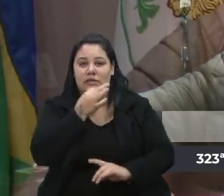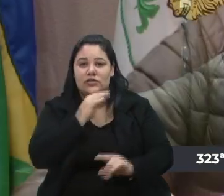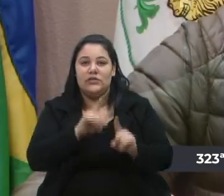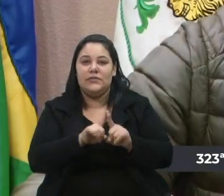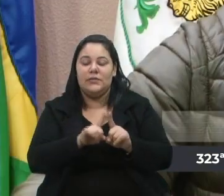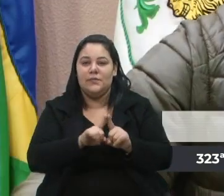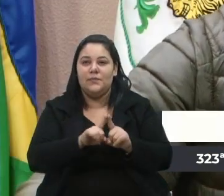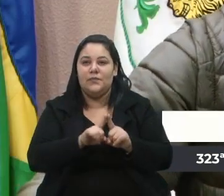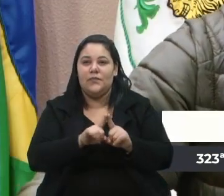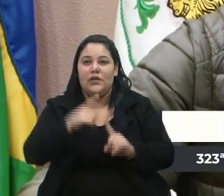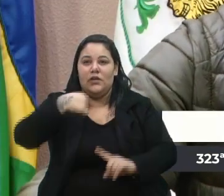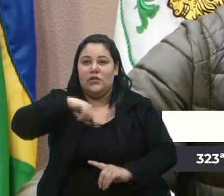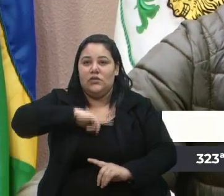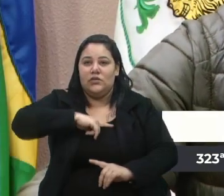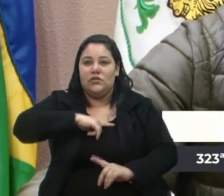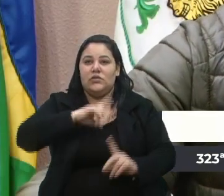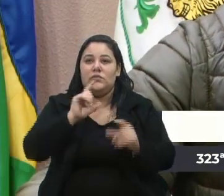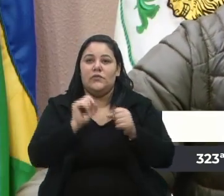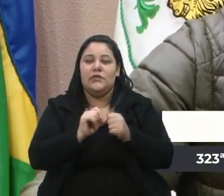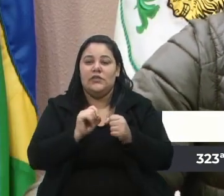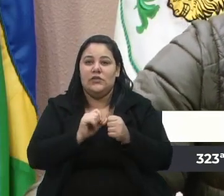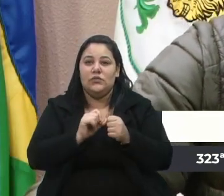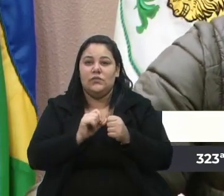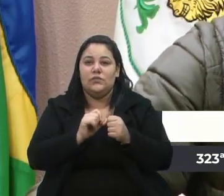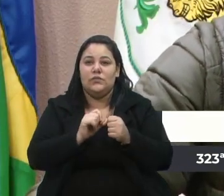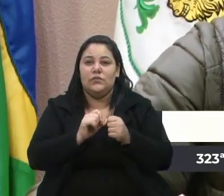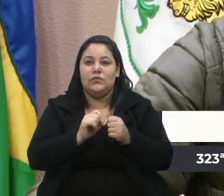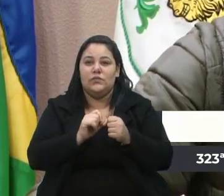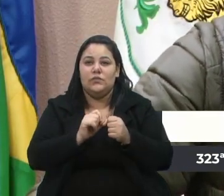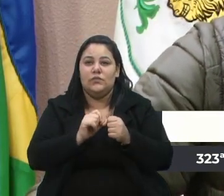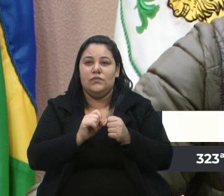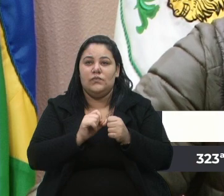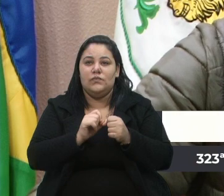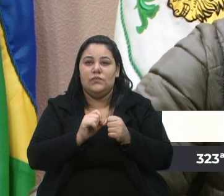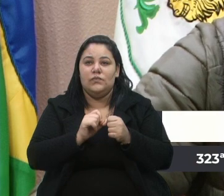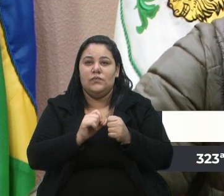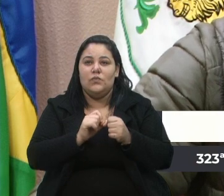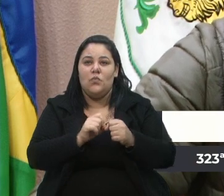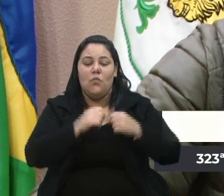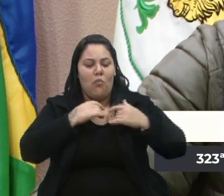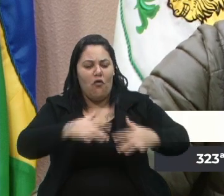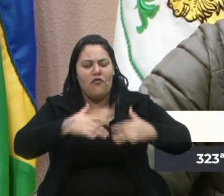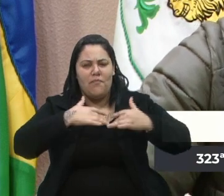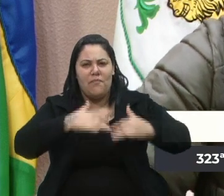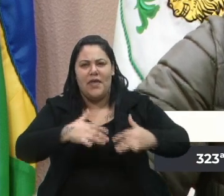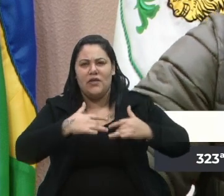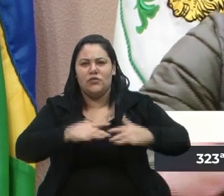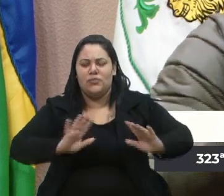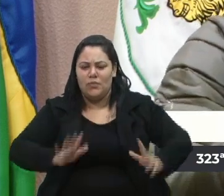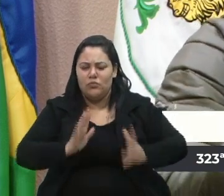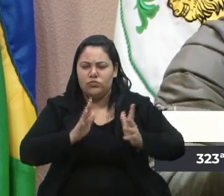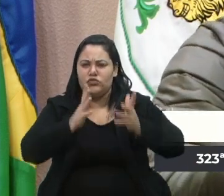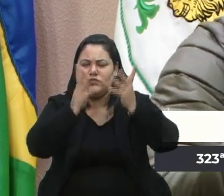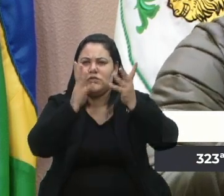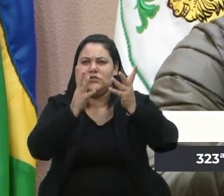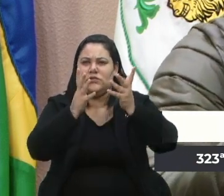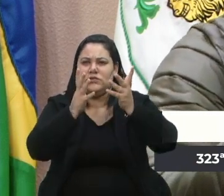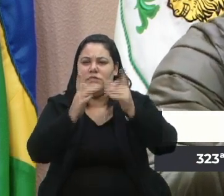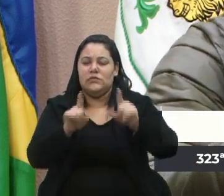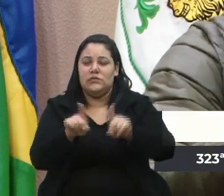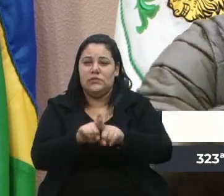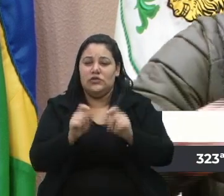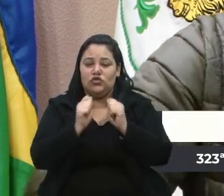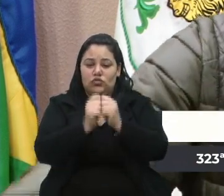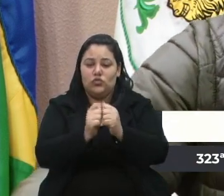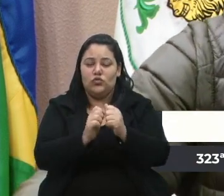é nós estamos fazendo uma movimentação uma mobilização muito grande inclusive com um